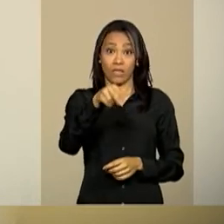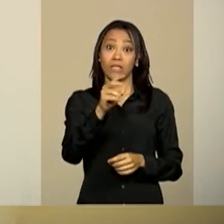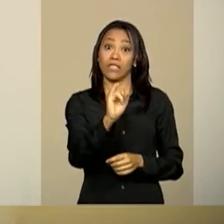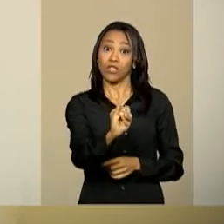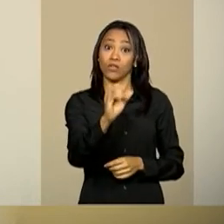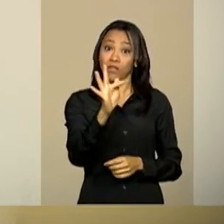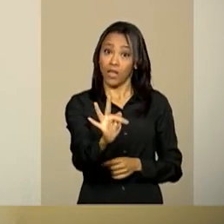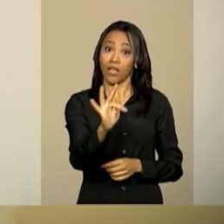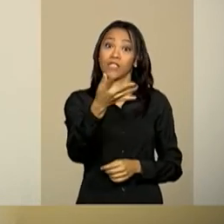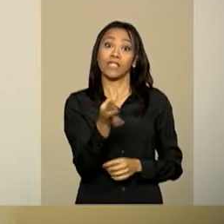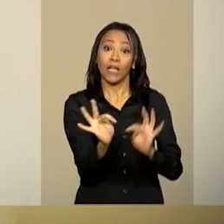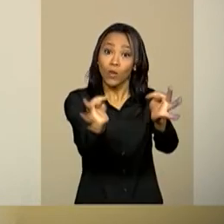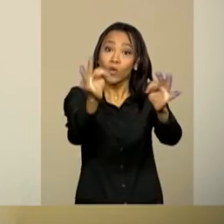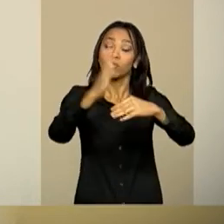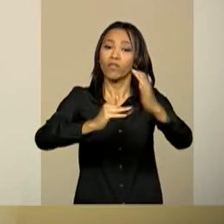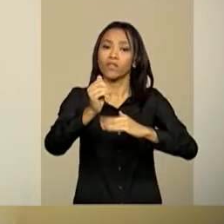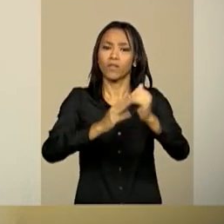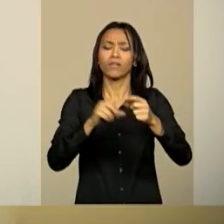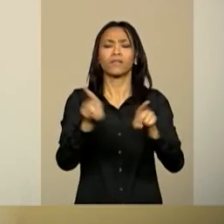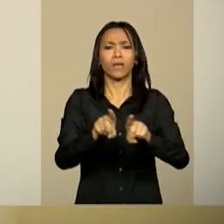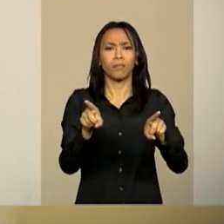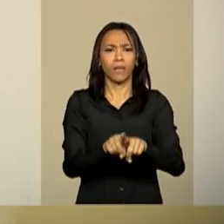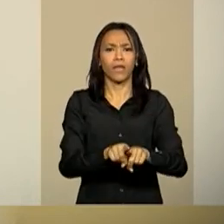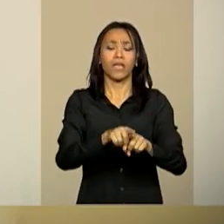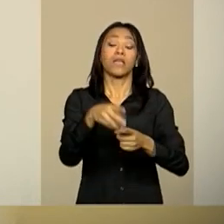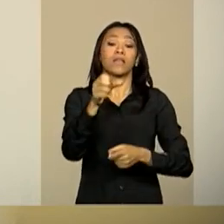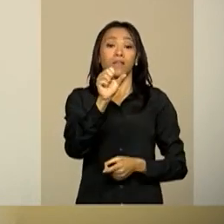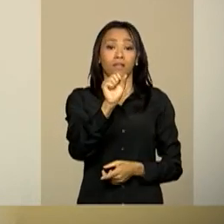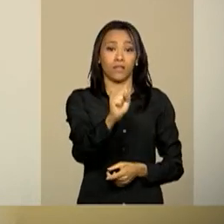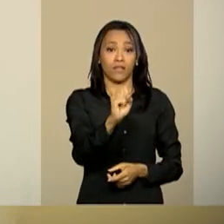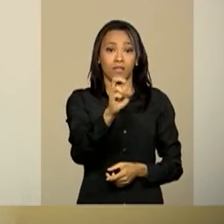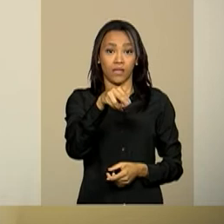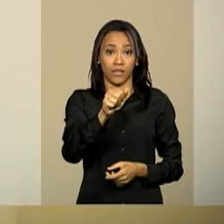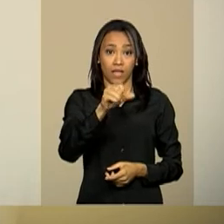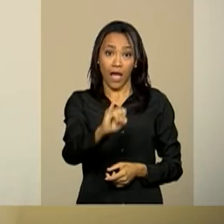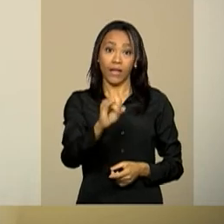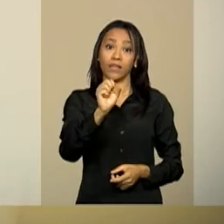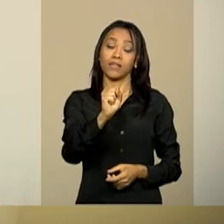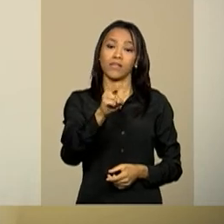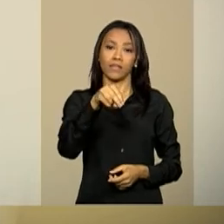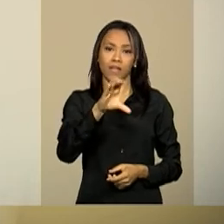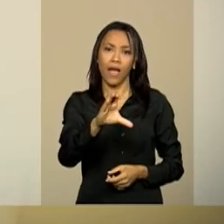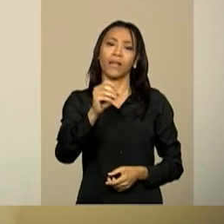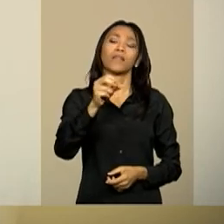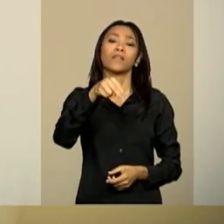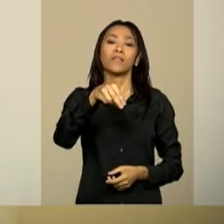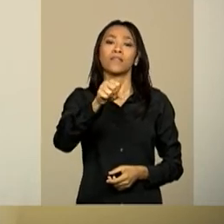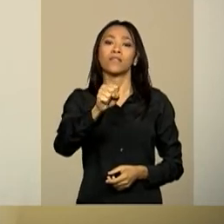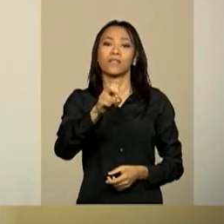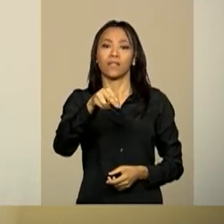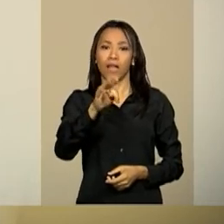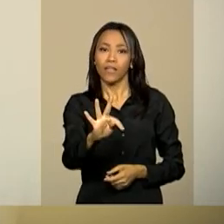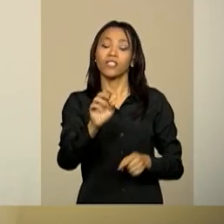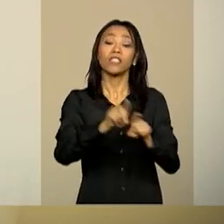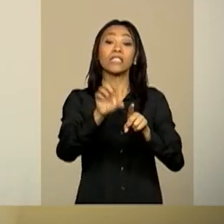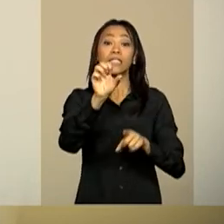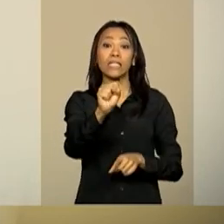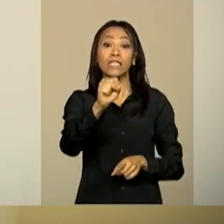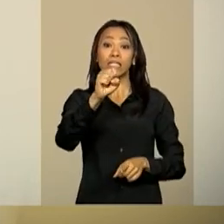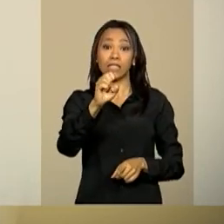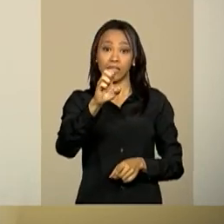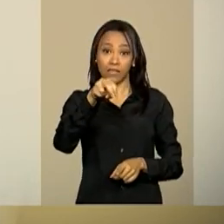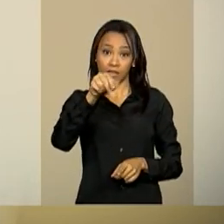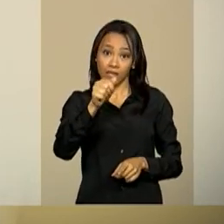tecnológica e profissional pelas escolas do sistema S Senai Senac Senac e senar e pelas